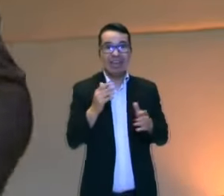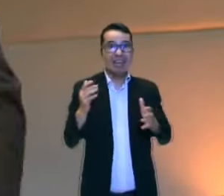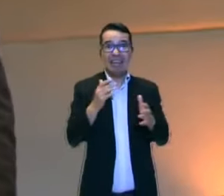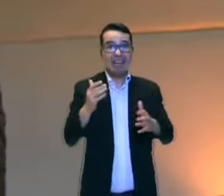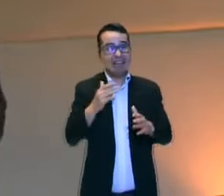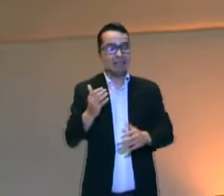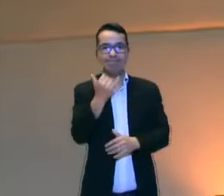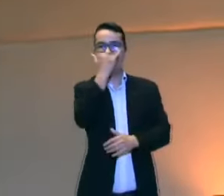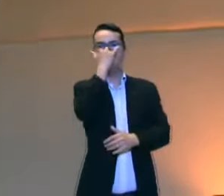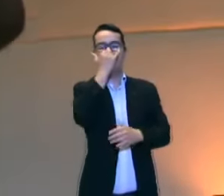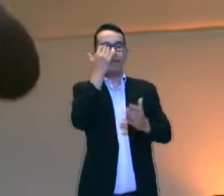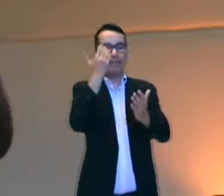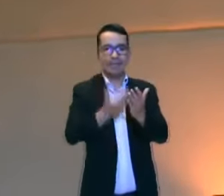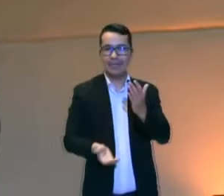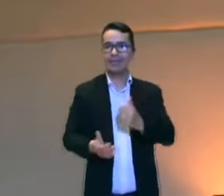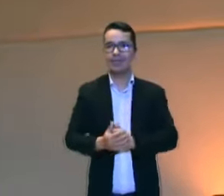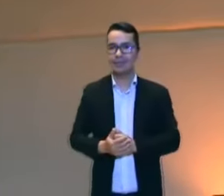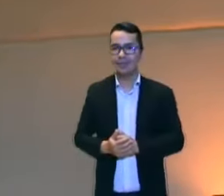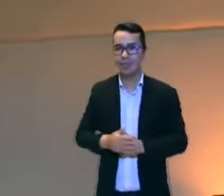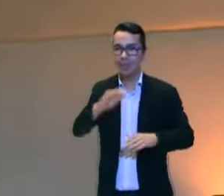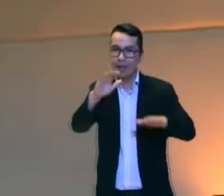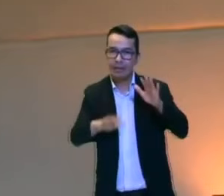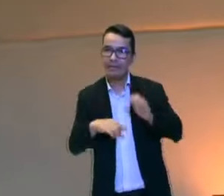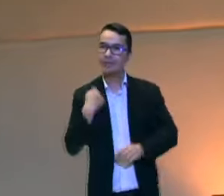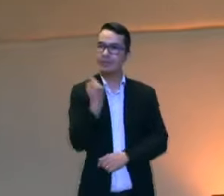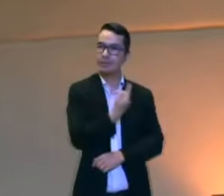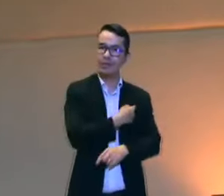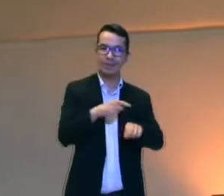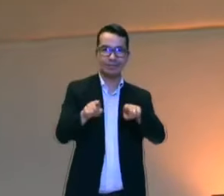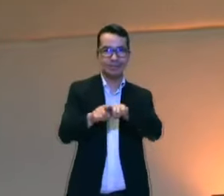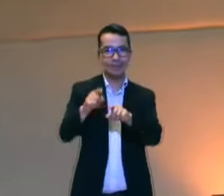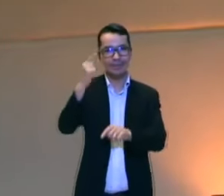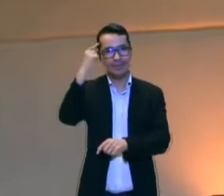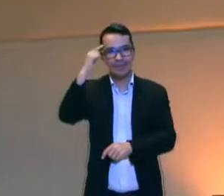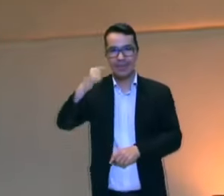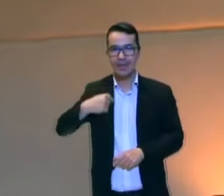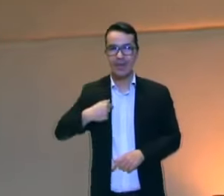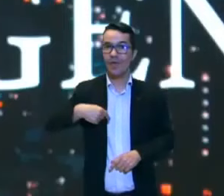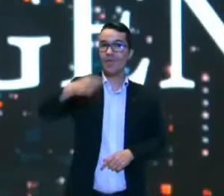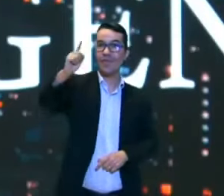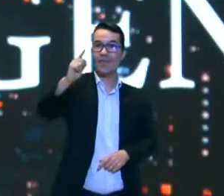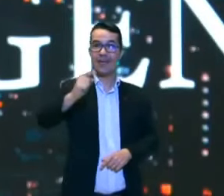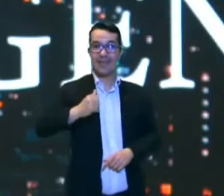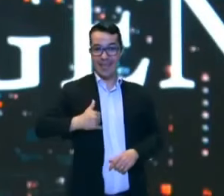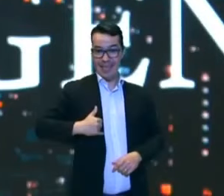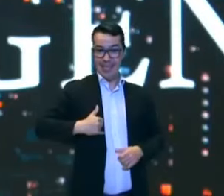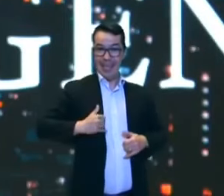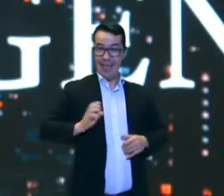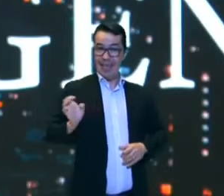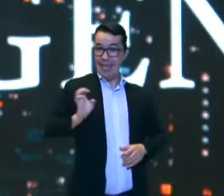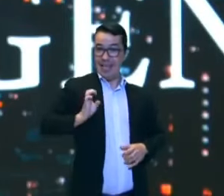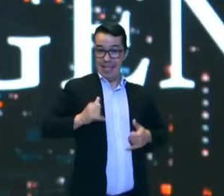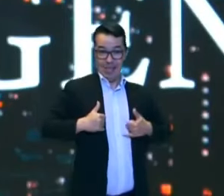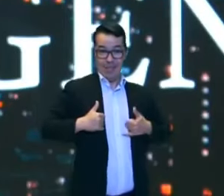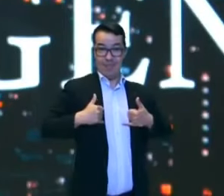dia para a noite. É fácil. É uma promessa que chega. E quando a gente vê, está enredado. O